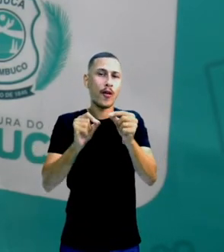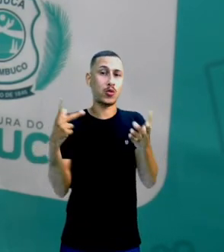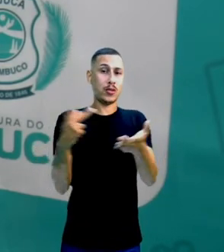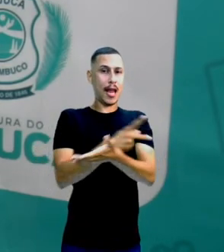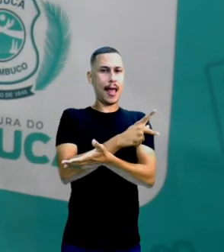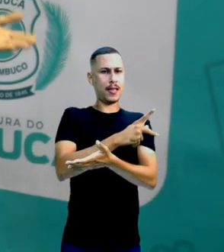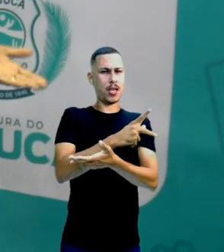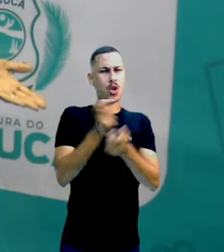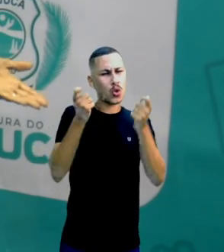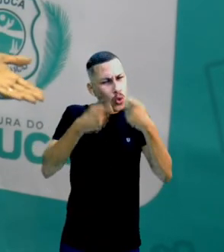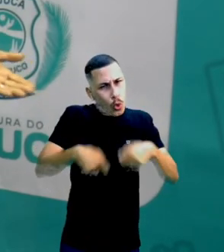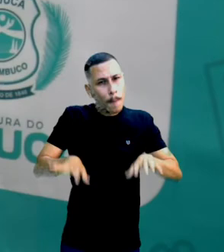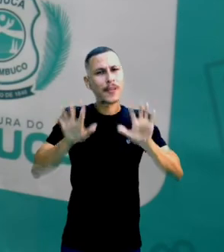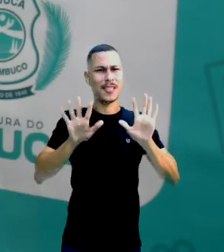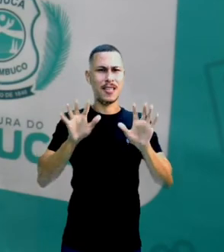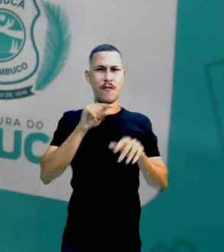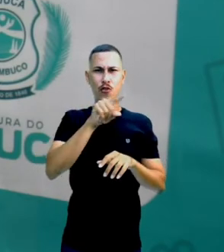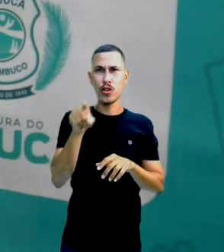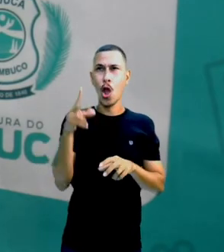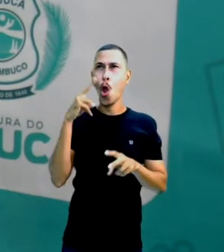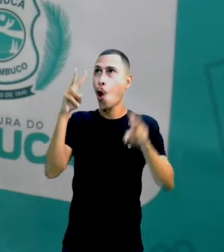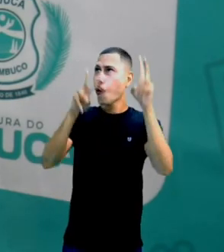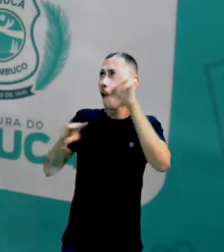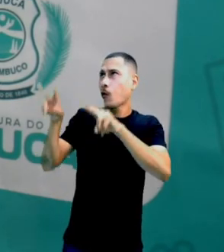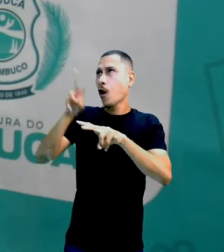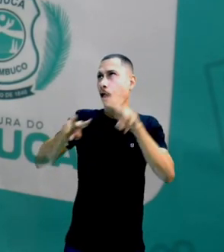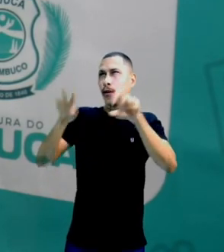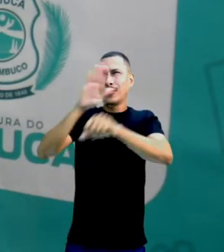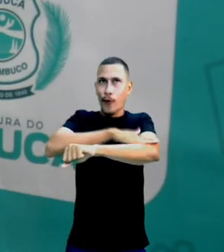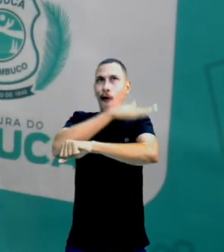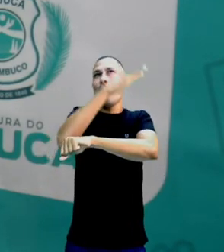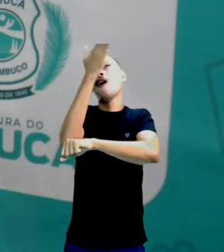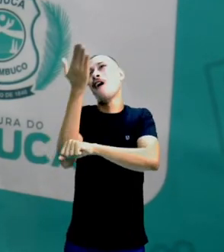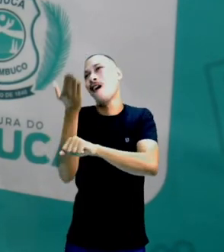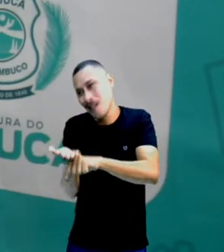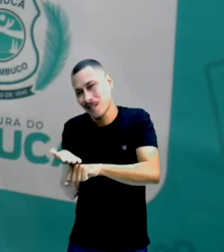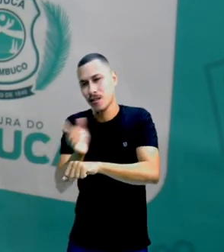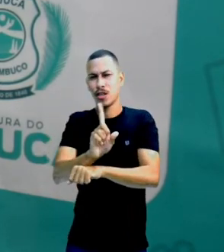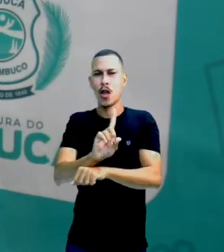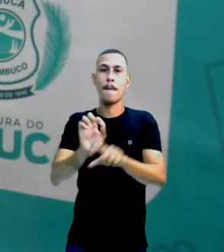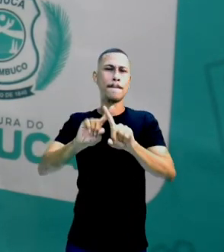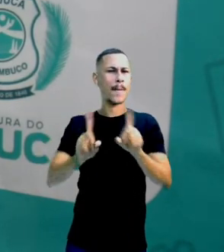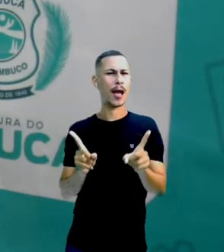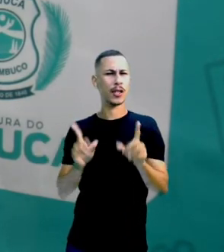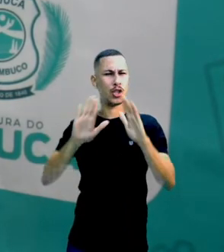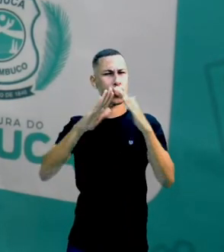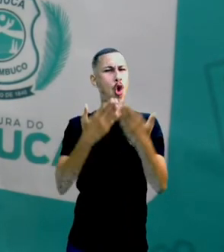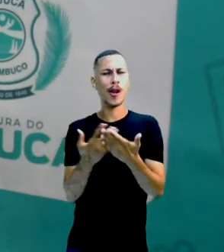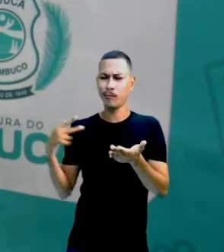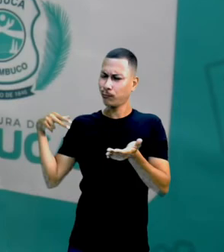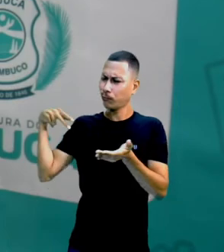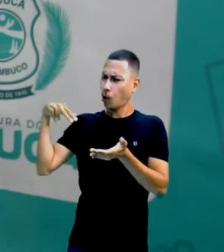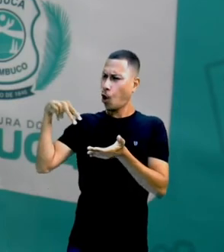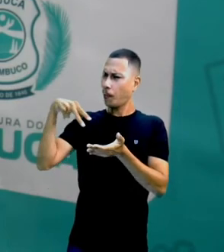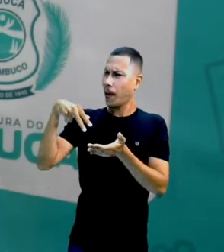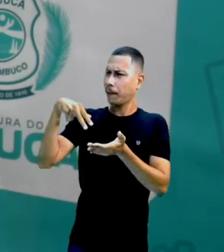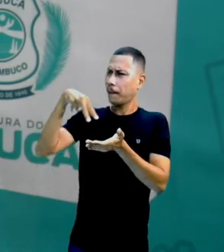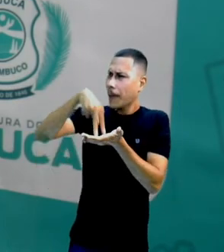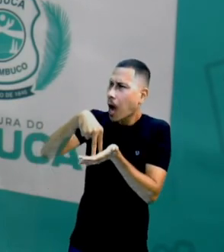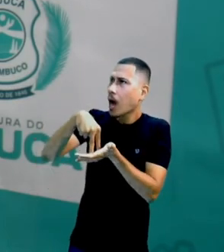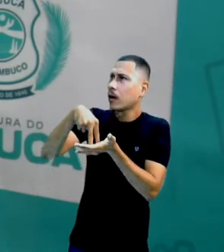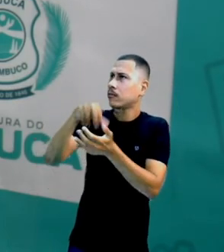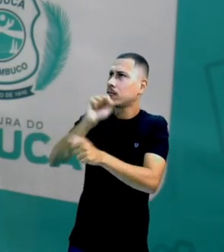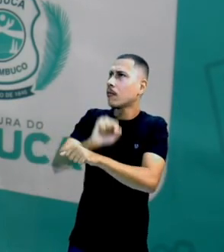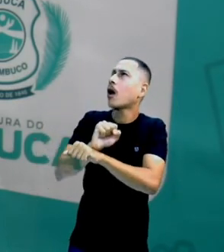Ah, não precisa você ficar o dia todinho lá olhando. Mas no caminho da escola, você vai